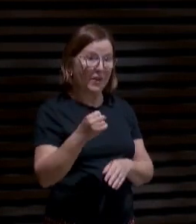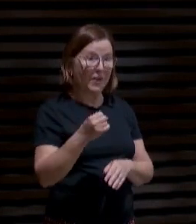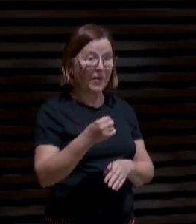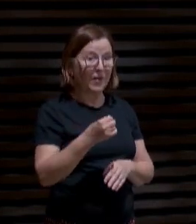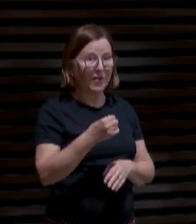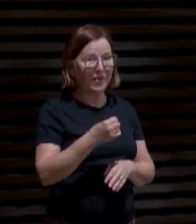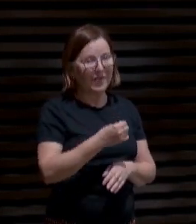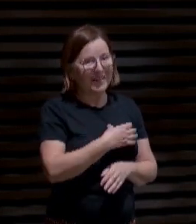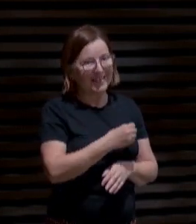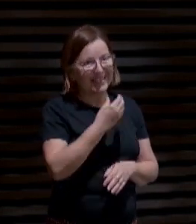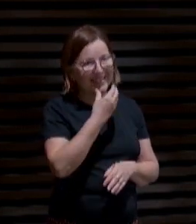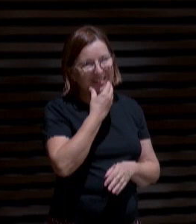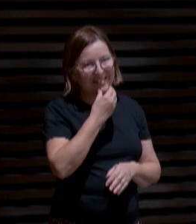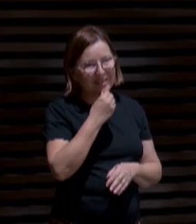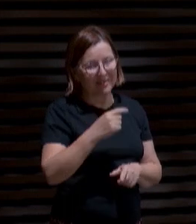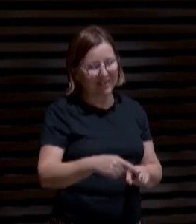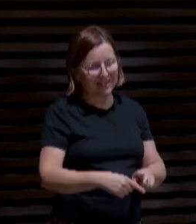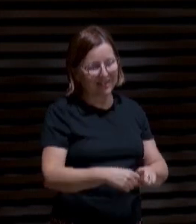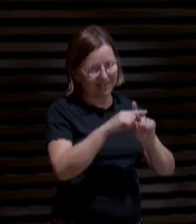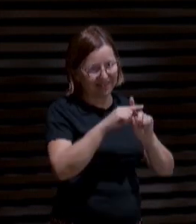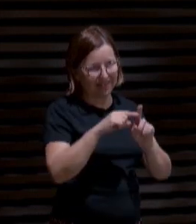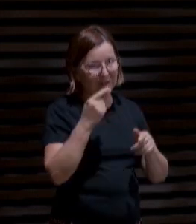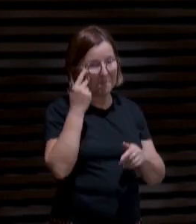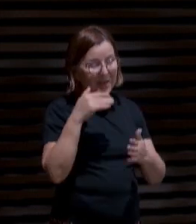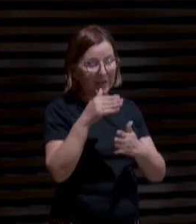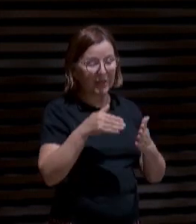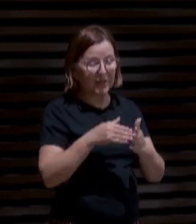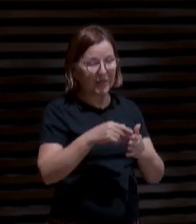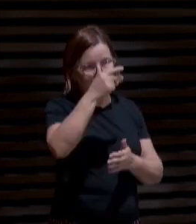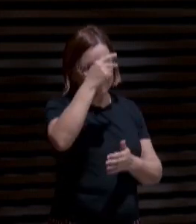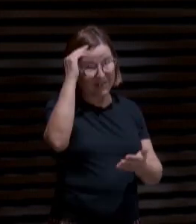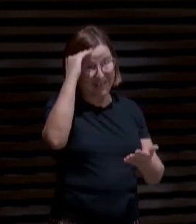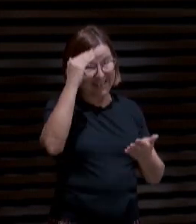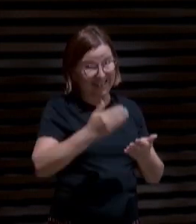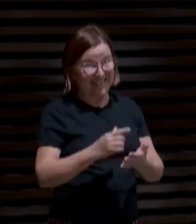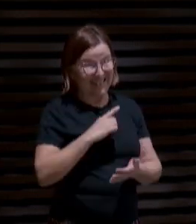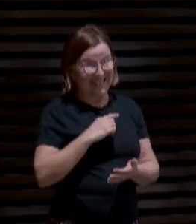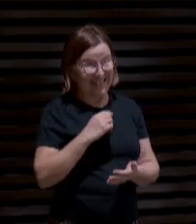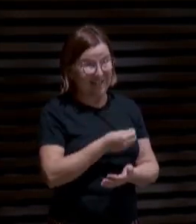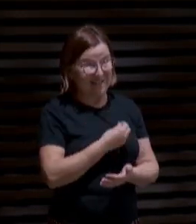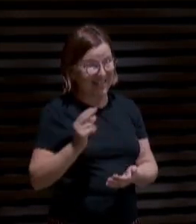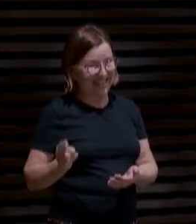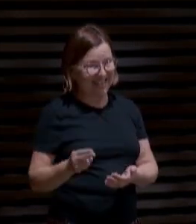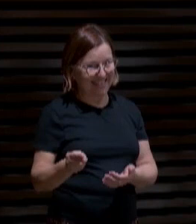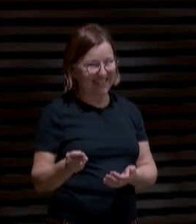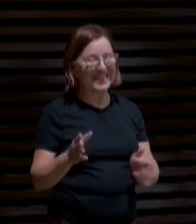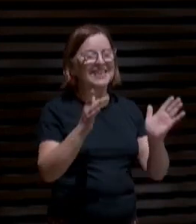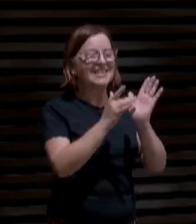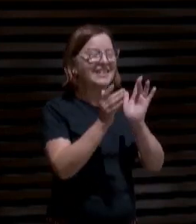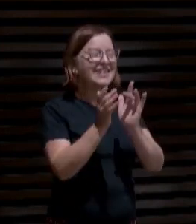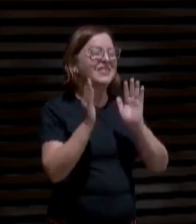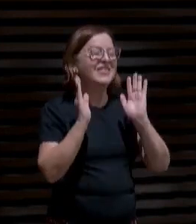levantado, para que todo o que nele crê tenha vida eterna. Ora, Jesus já disse lá atrás,